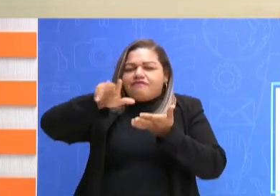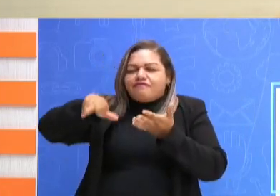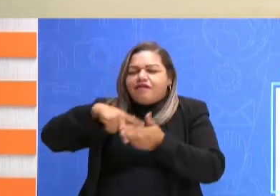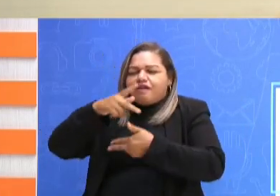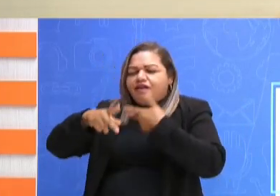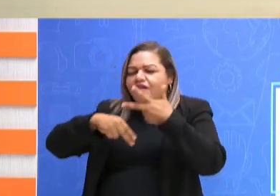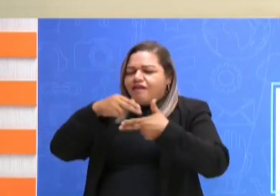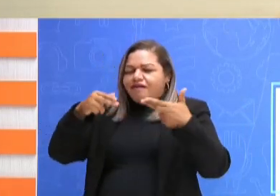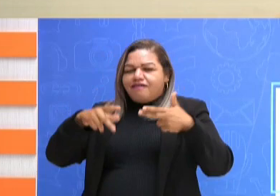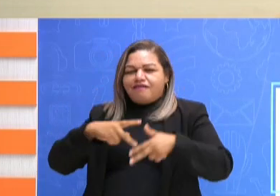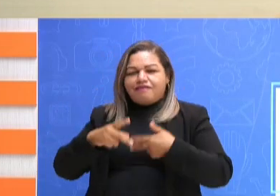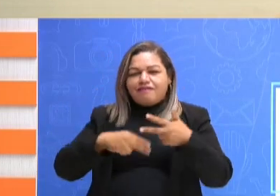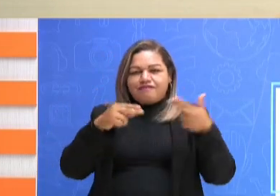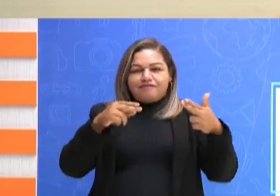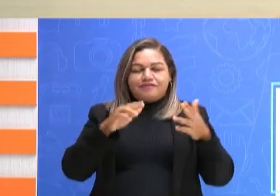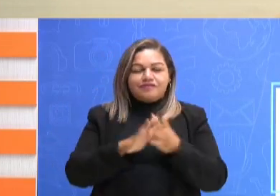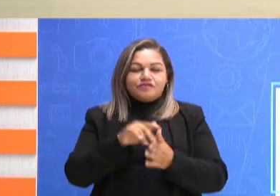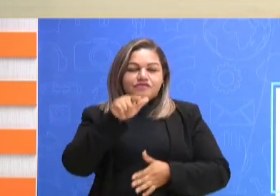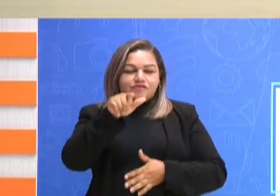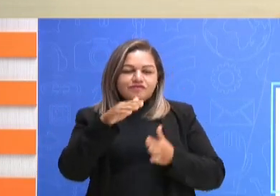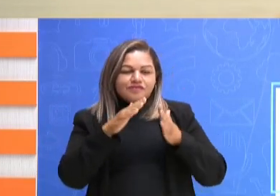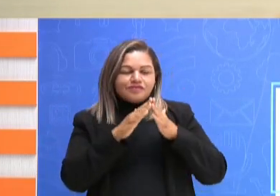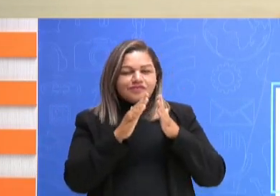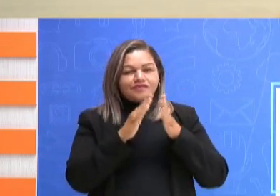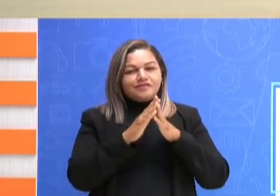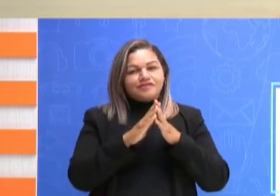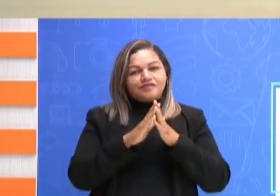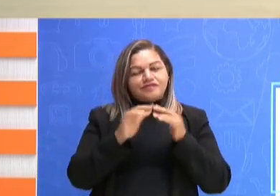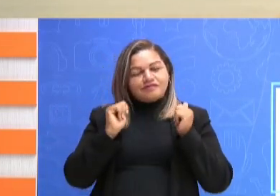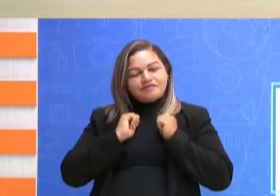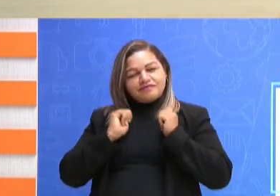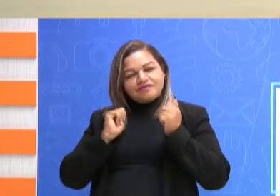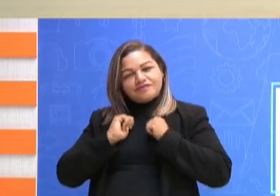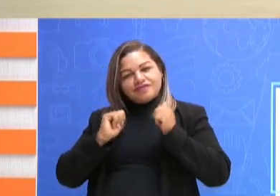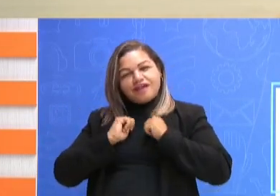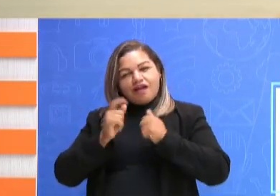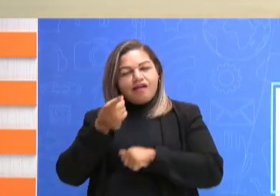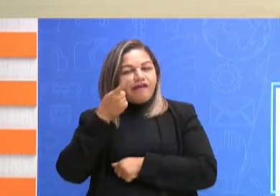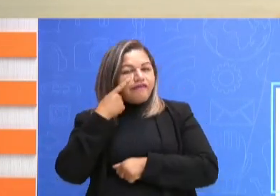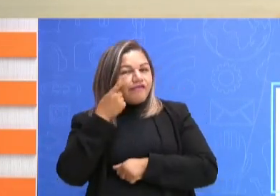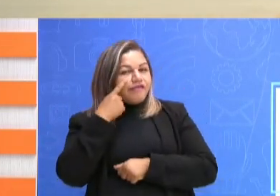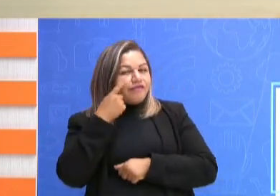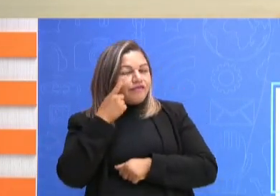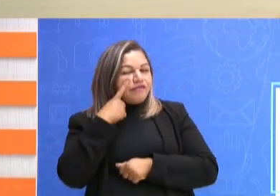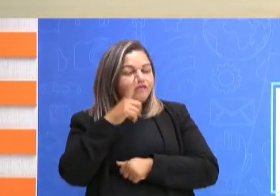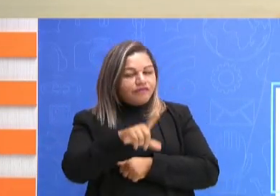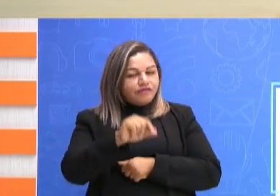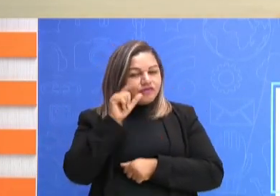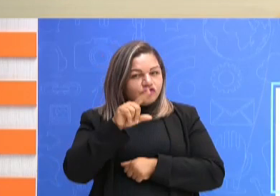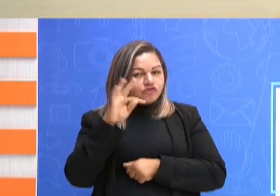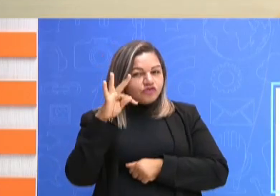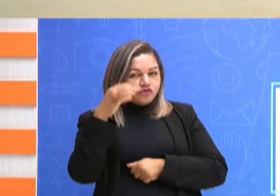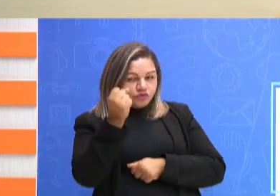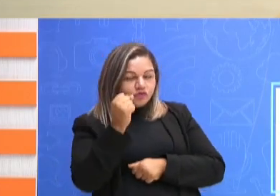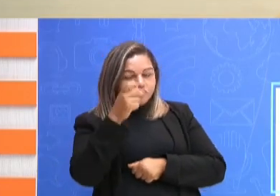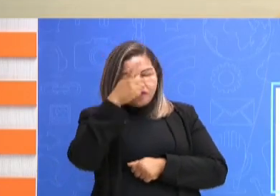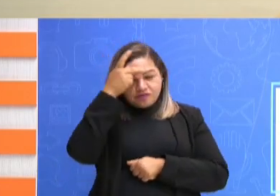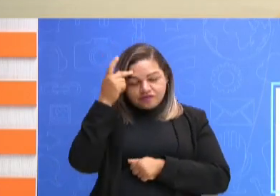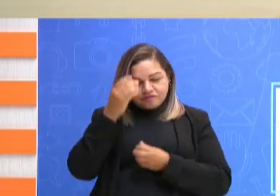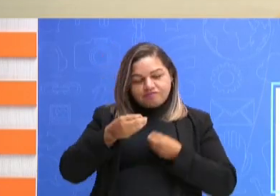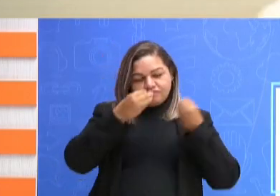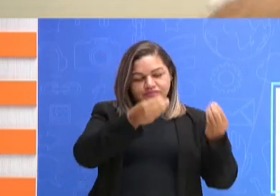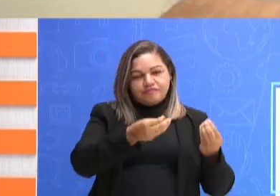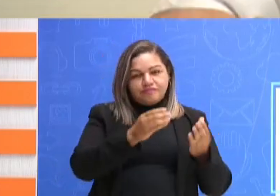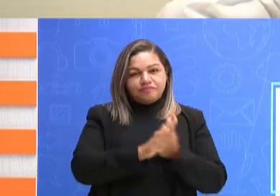aqui, na sua comodidade em casa, você vai estar cômodo em casa, assistindo o sorteio, e todas as pessoas que forem sorteadas, nós